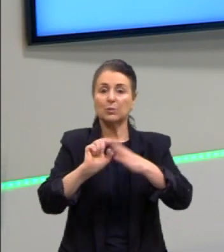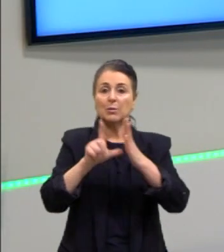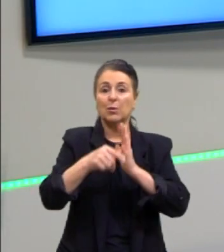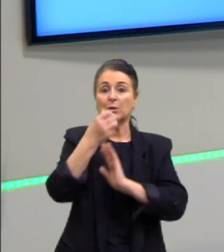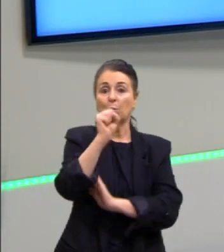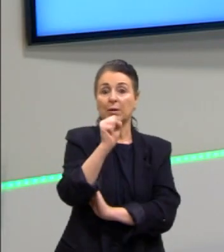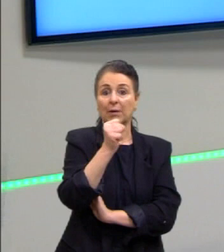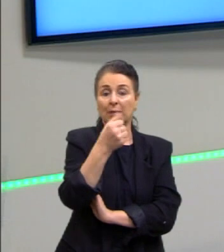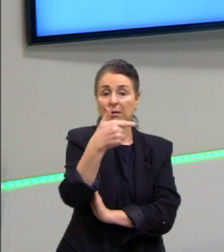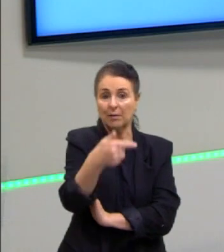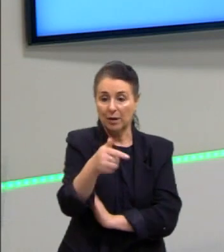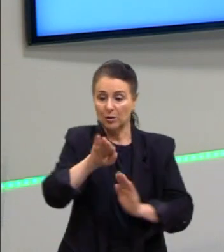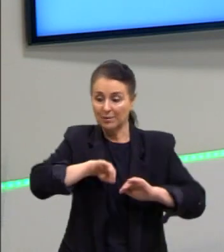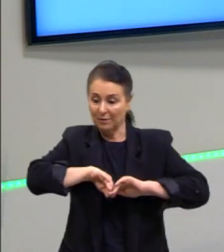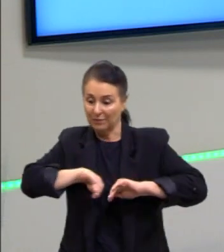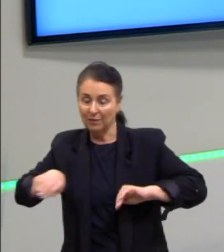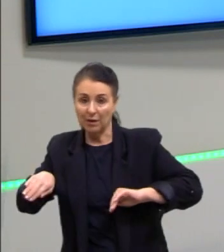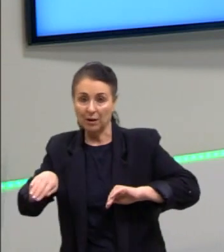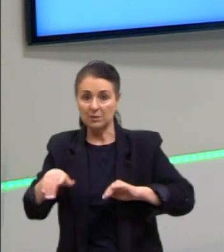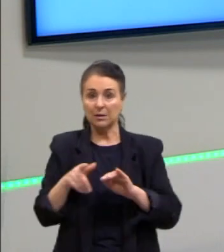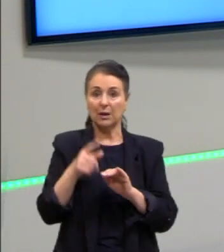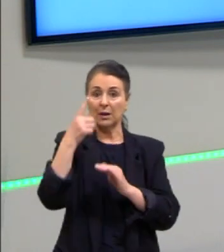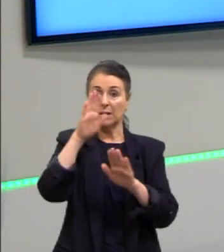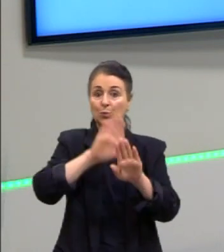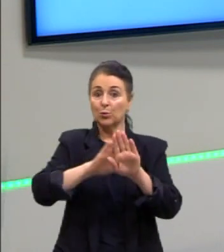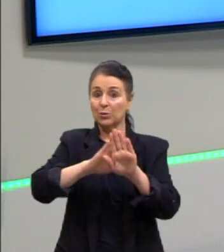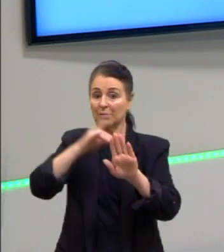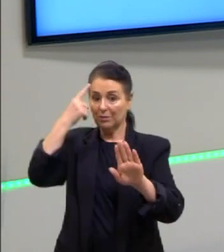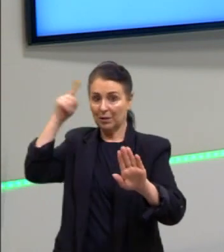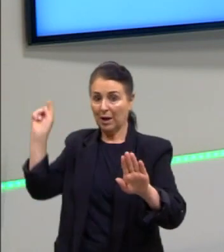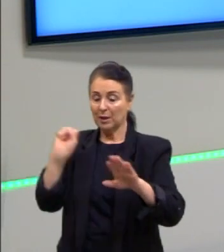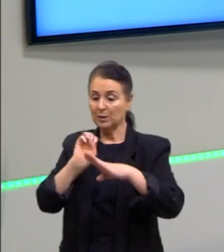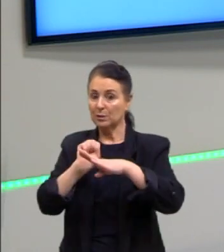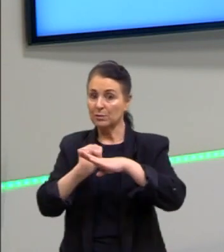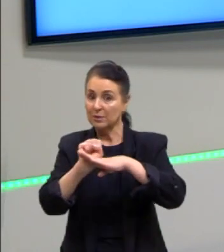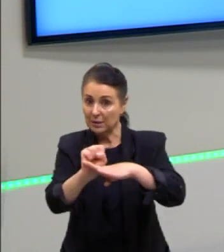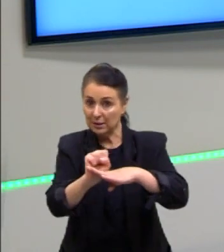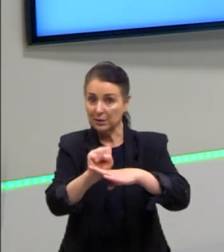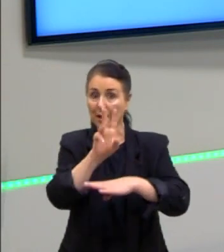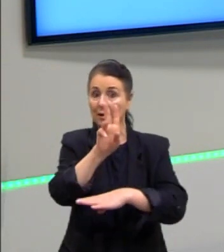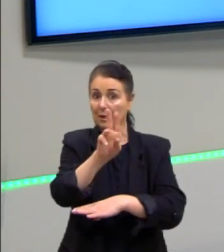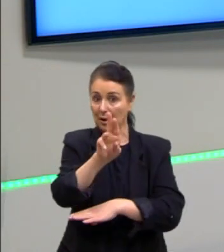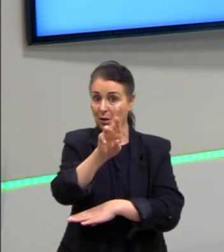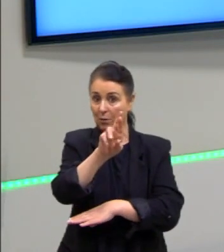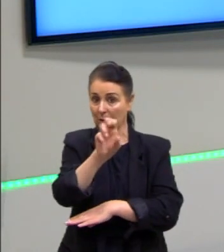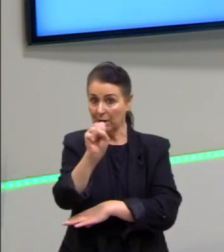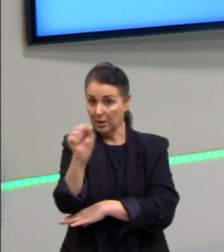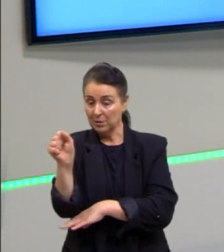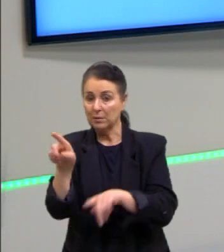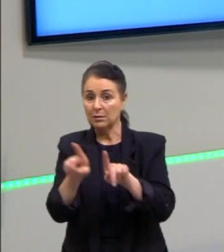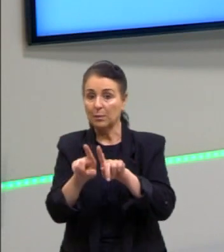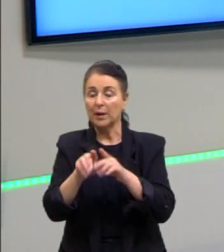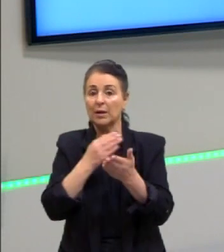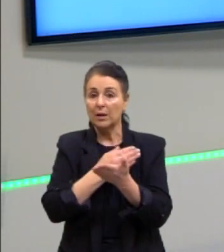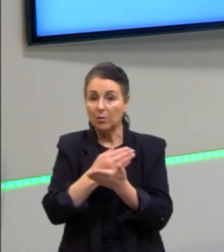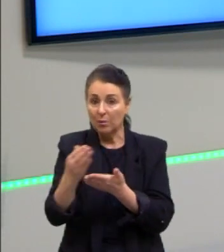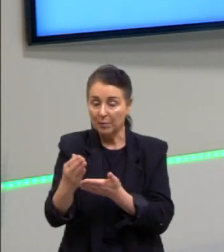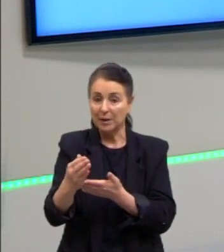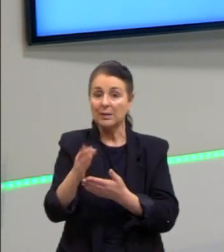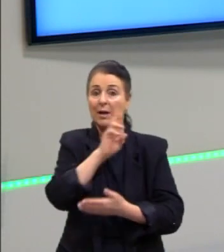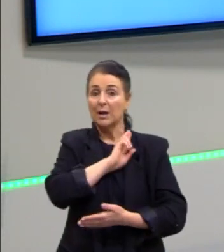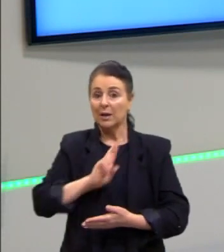ele se afasta um pouco né desses ideais socialistas e da União Soviética e se torna aí a república